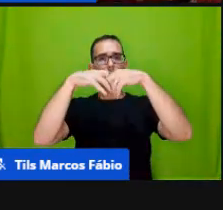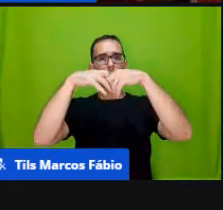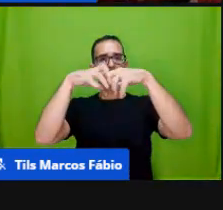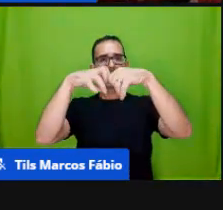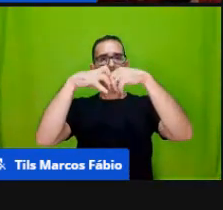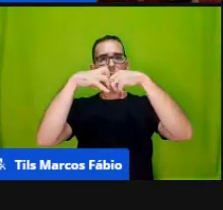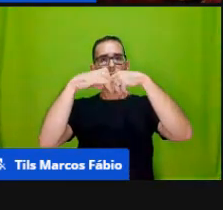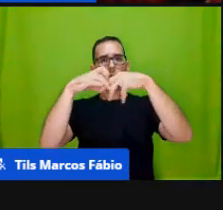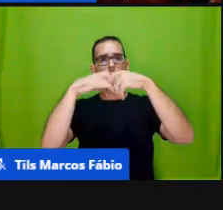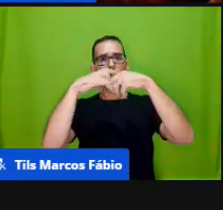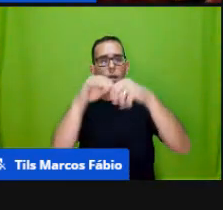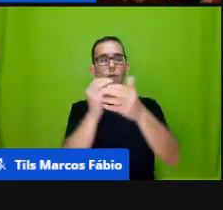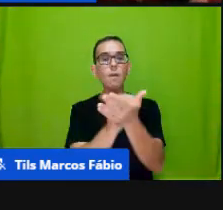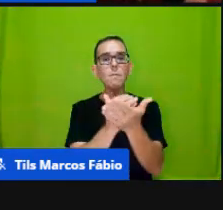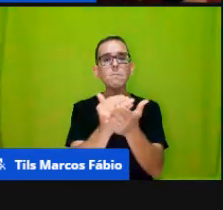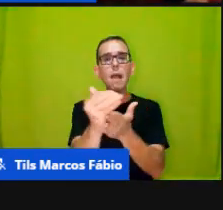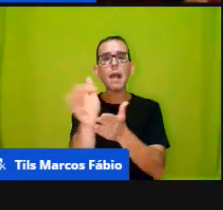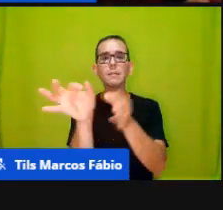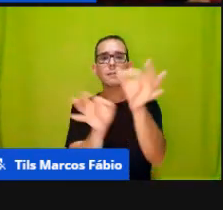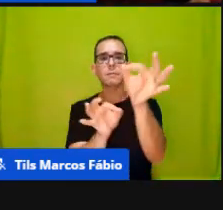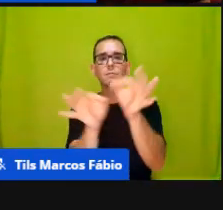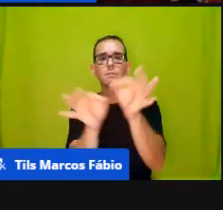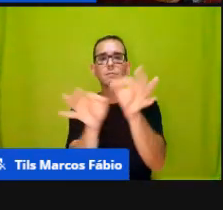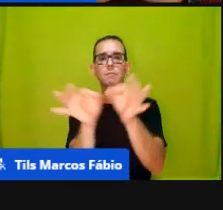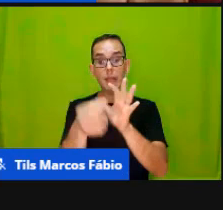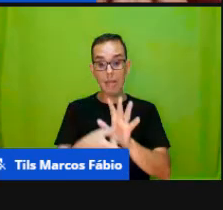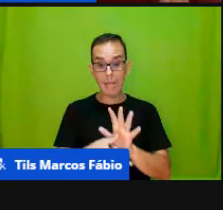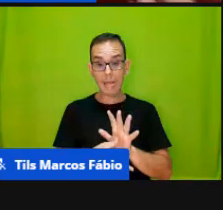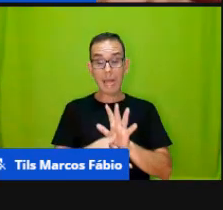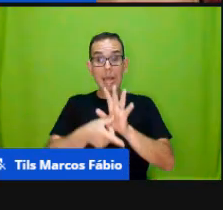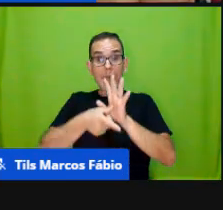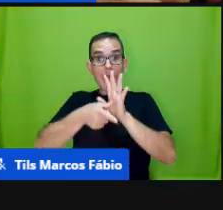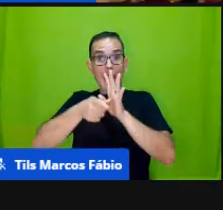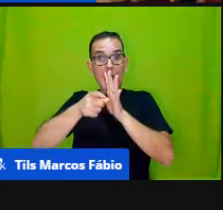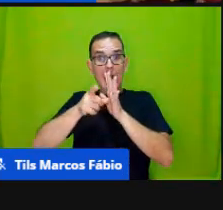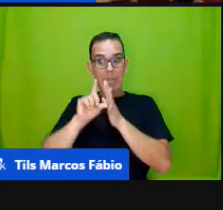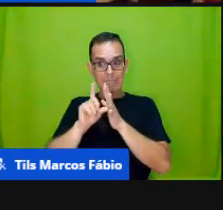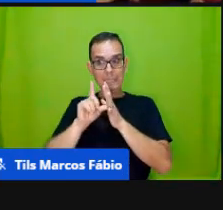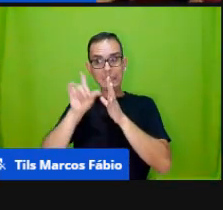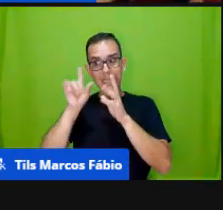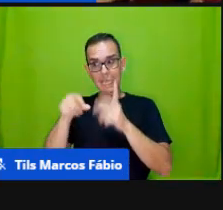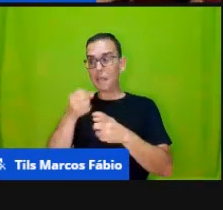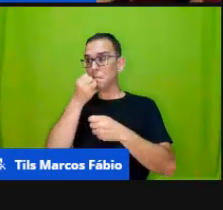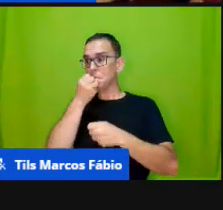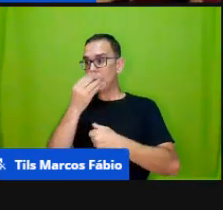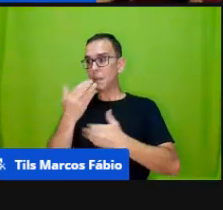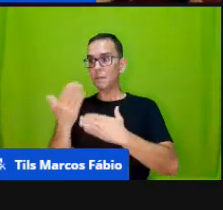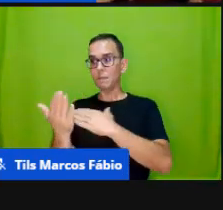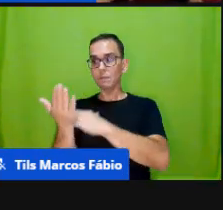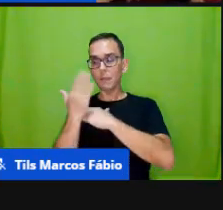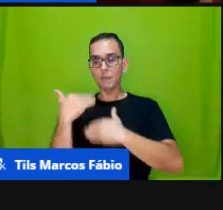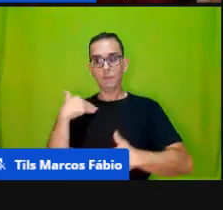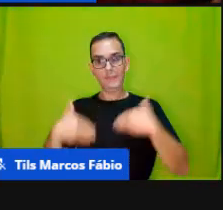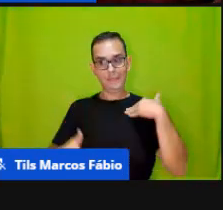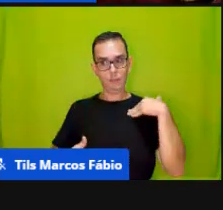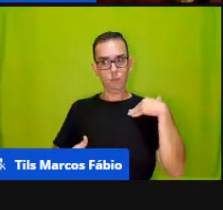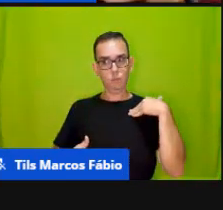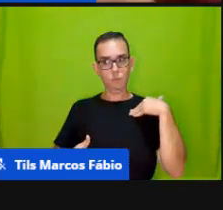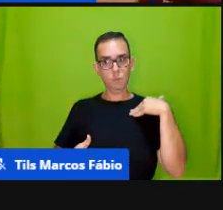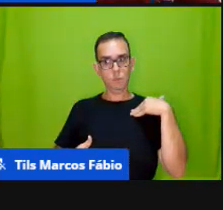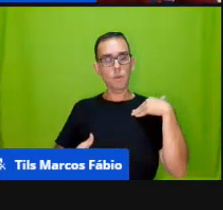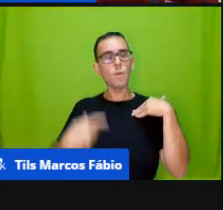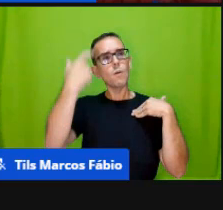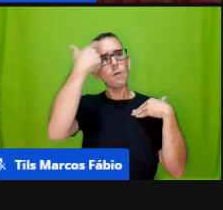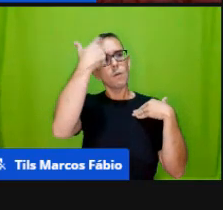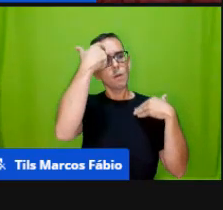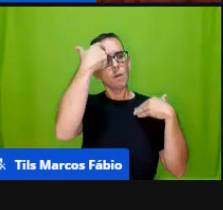suas atividades. Então, antes até mesmo, apesar de ser um benefício físico, antes mesmo disso, o